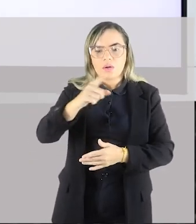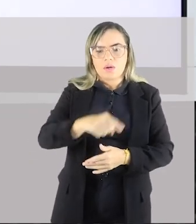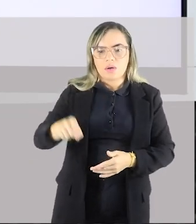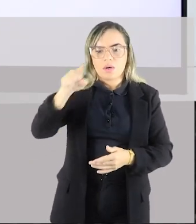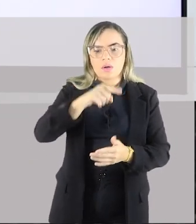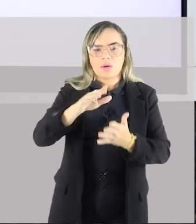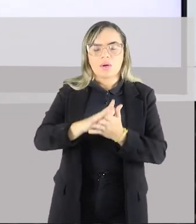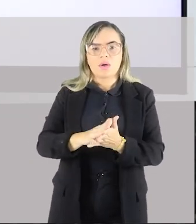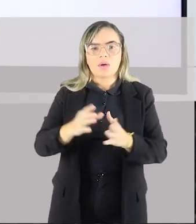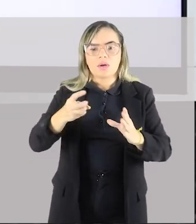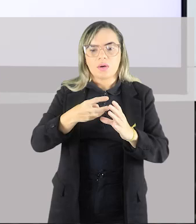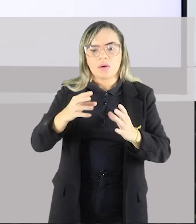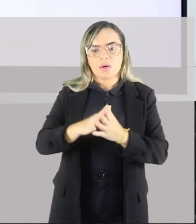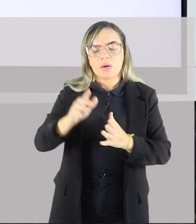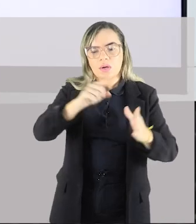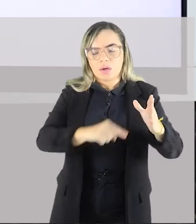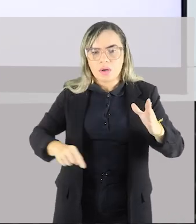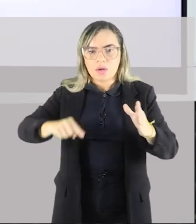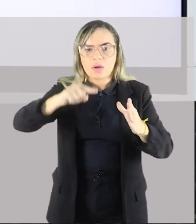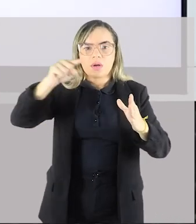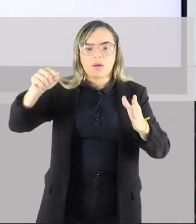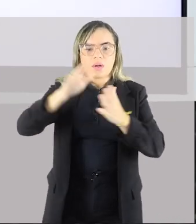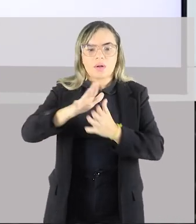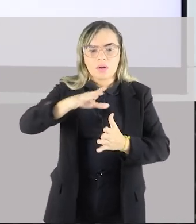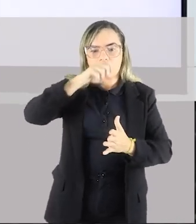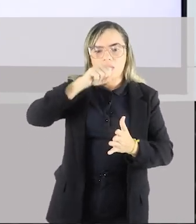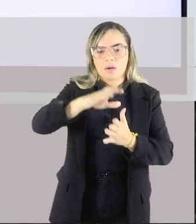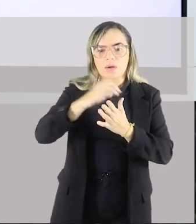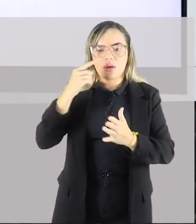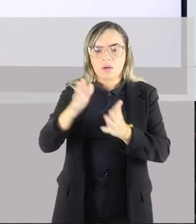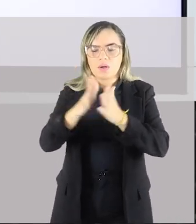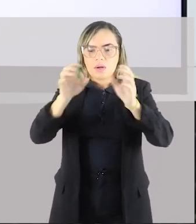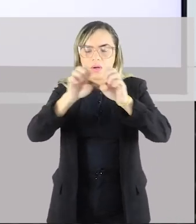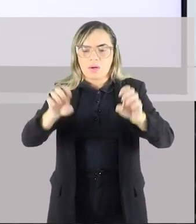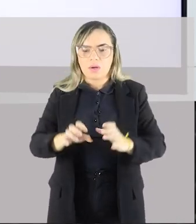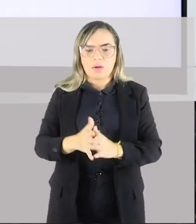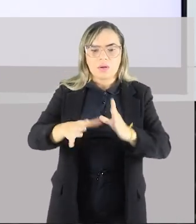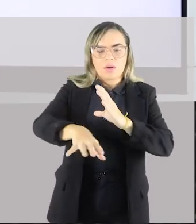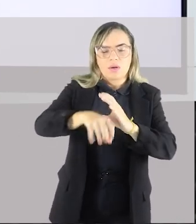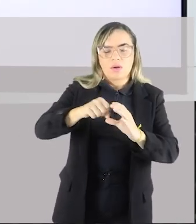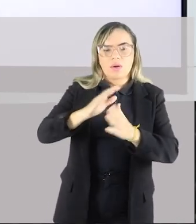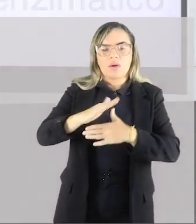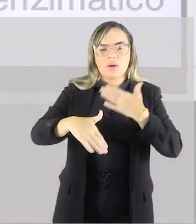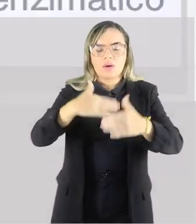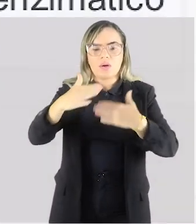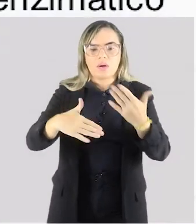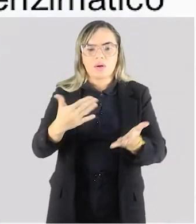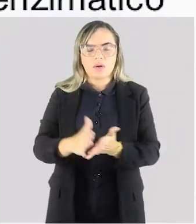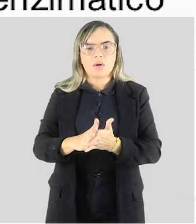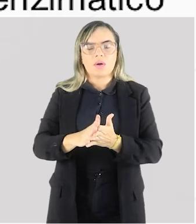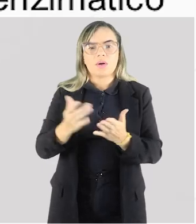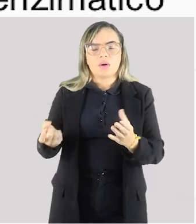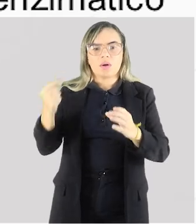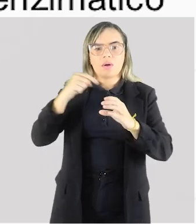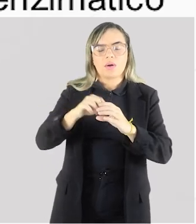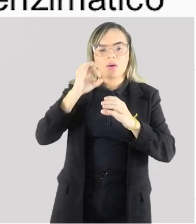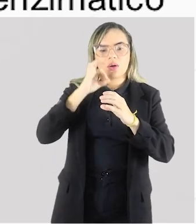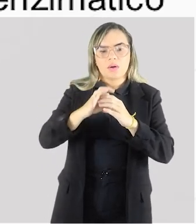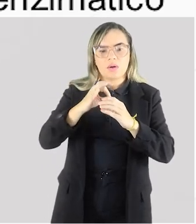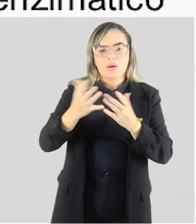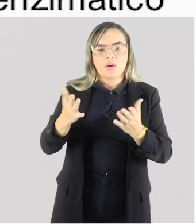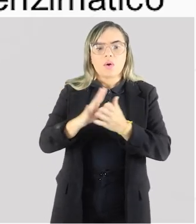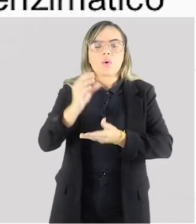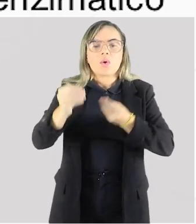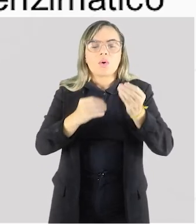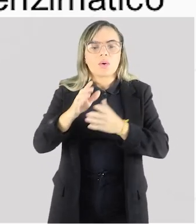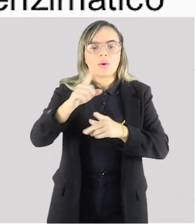das mitocôndrias e o processo de respiração aeróbica, assinale a alternativa correta. Então, observa aqui comigo. Letra A.